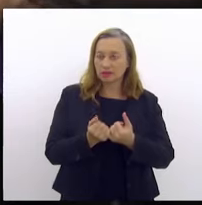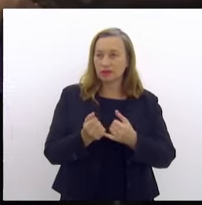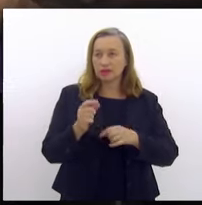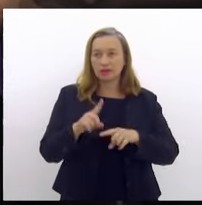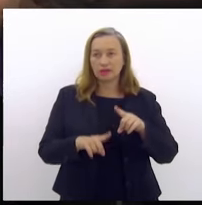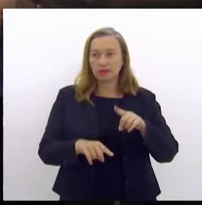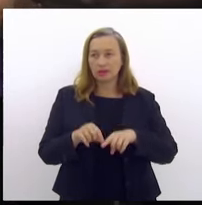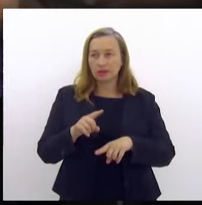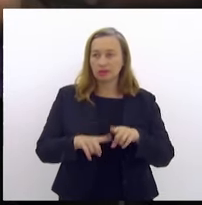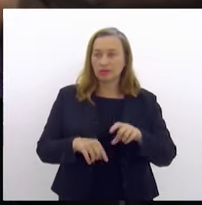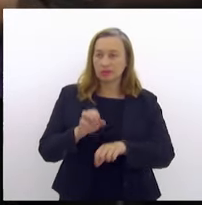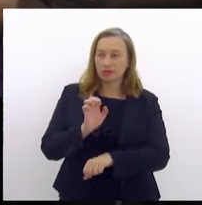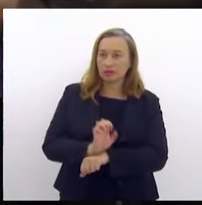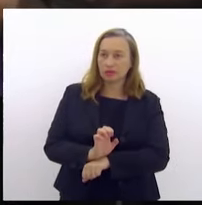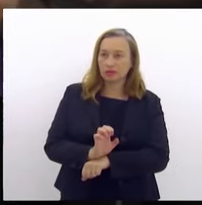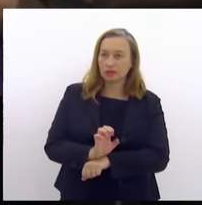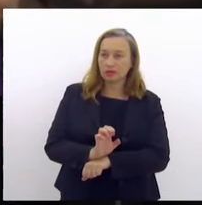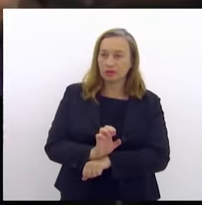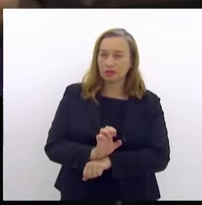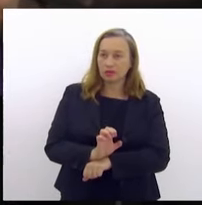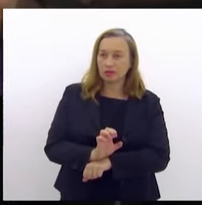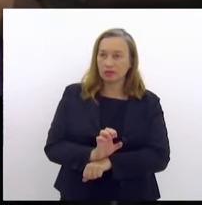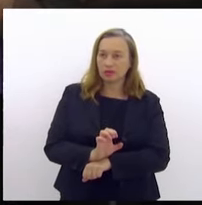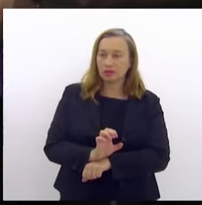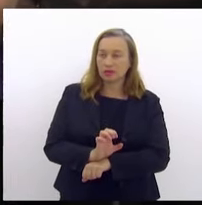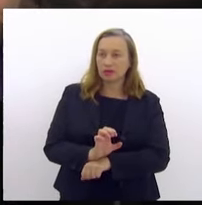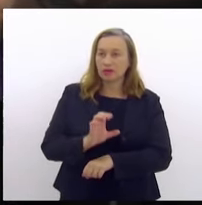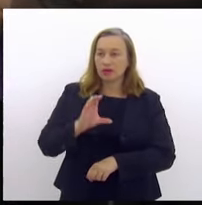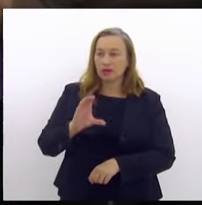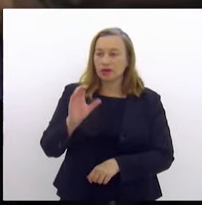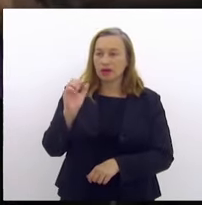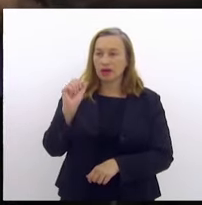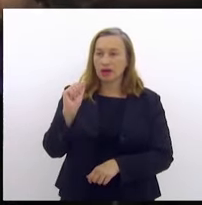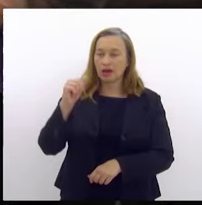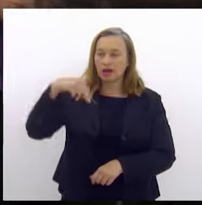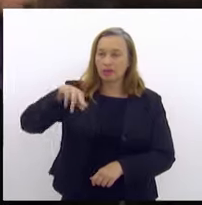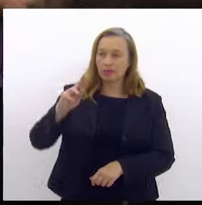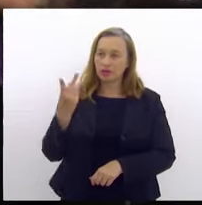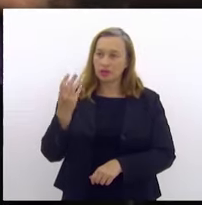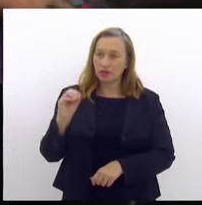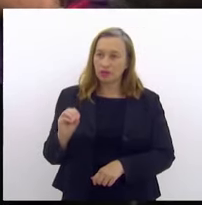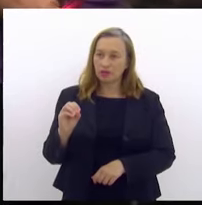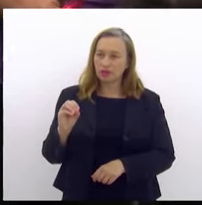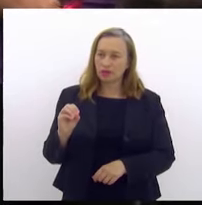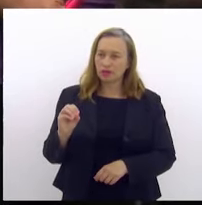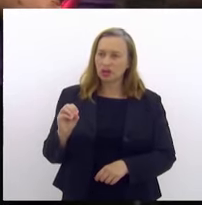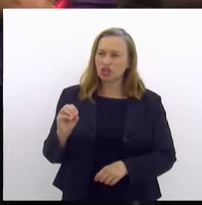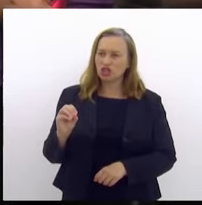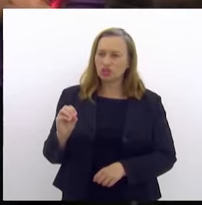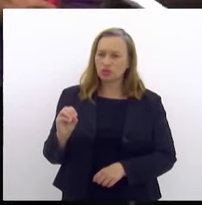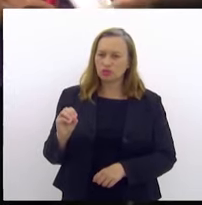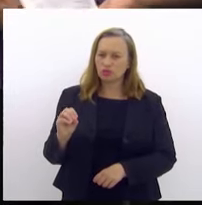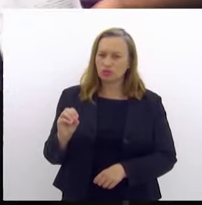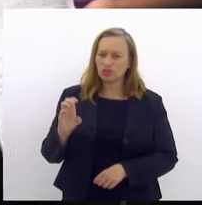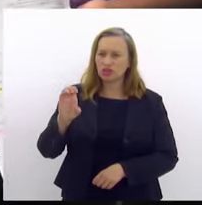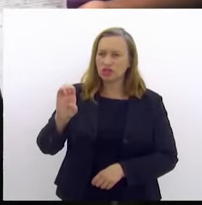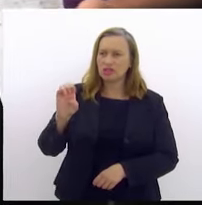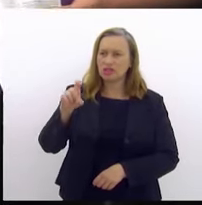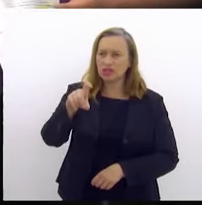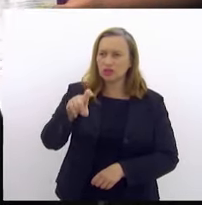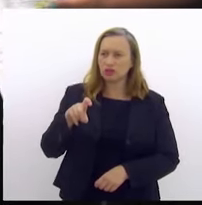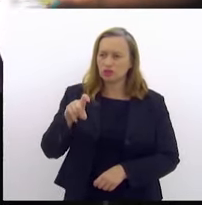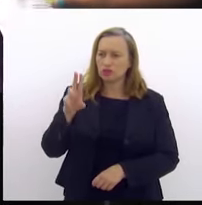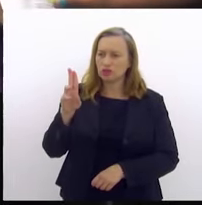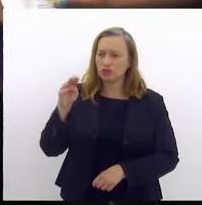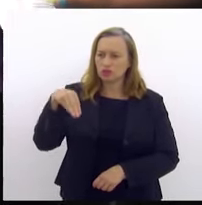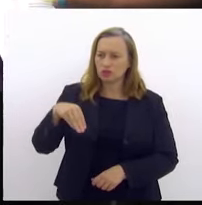do Estado os caminhos de Exu, porque ele que é dono de todos os caminhos. E o adendaria